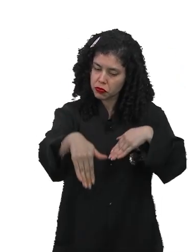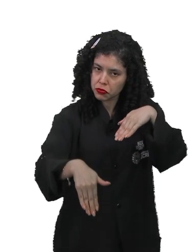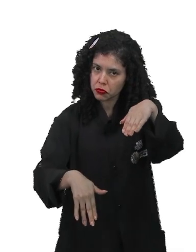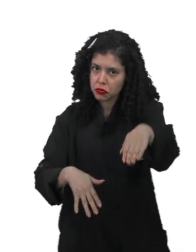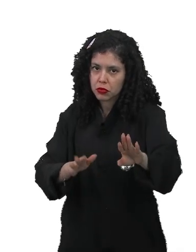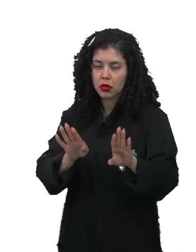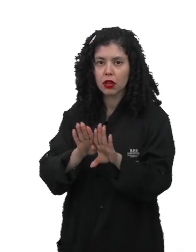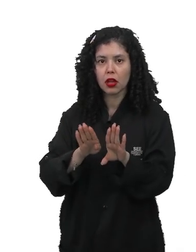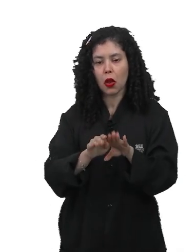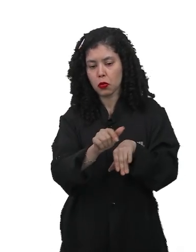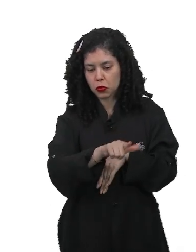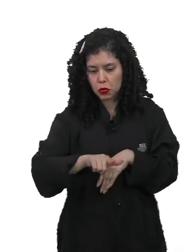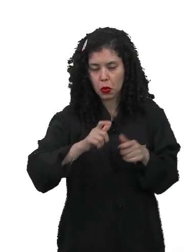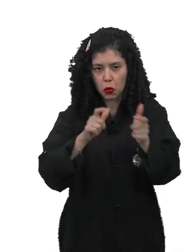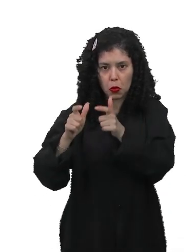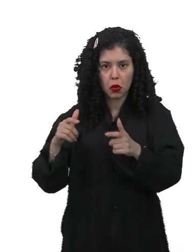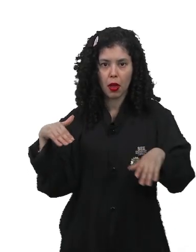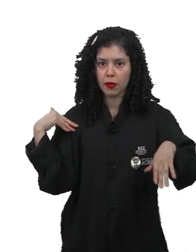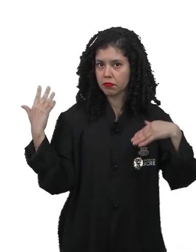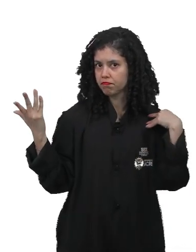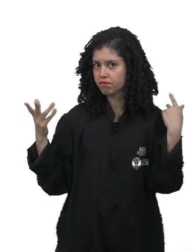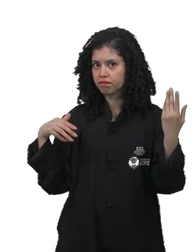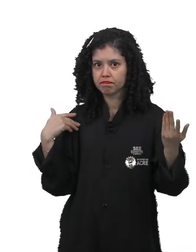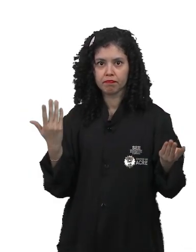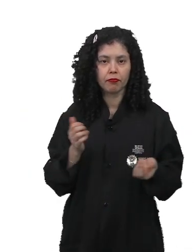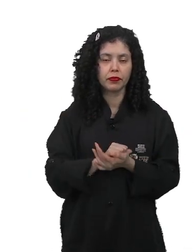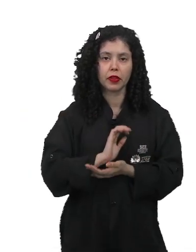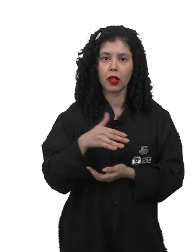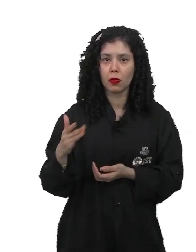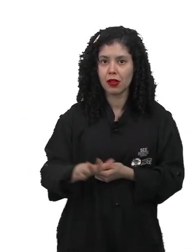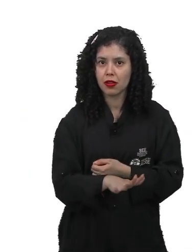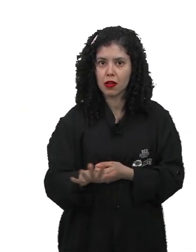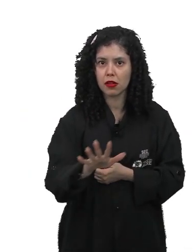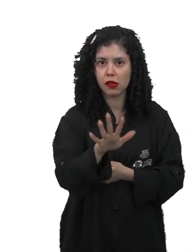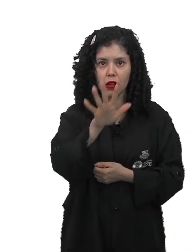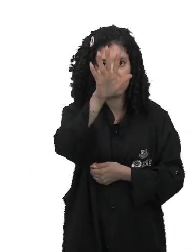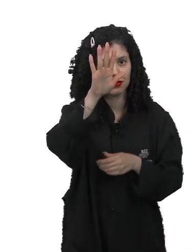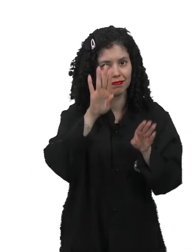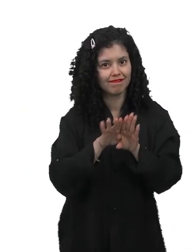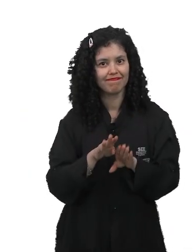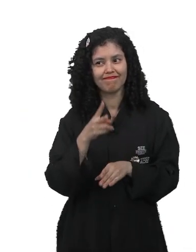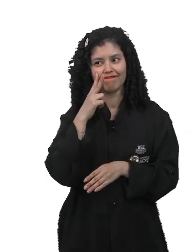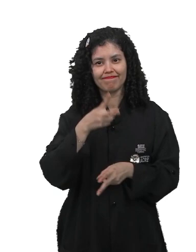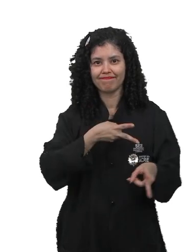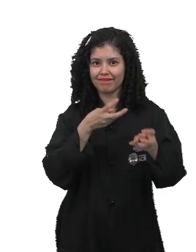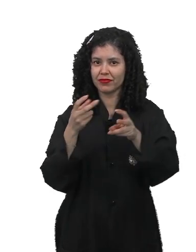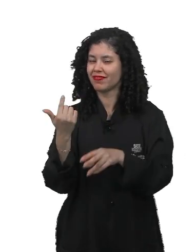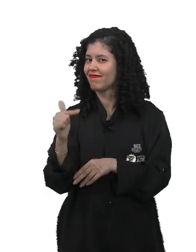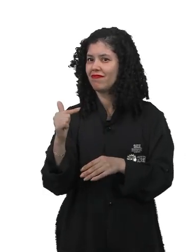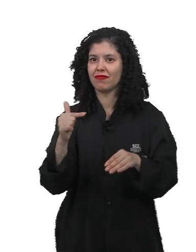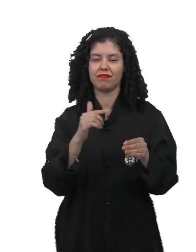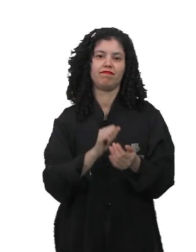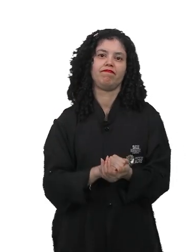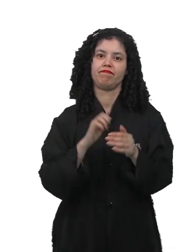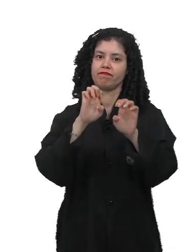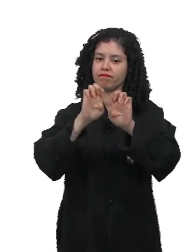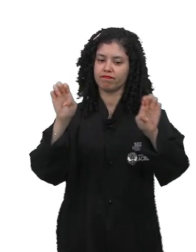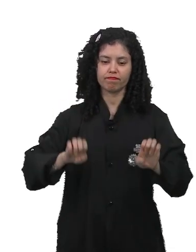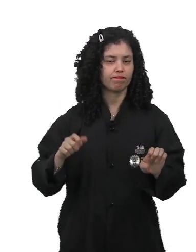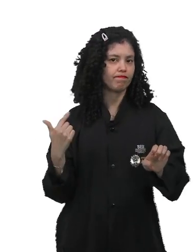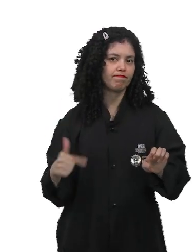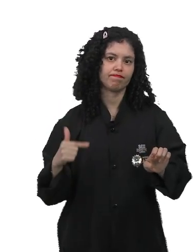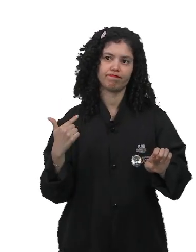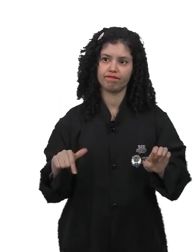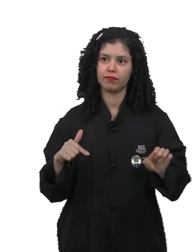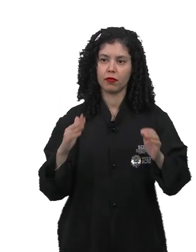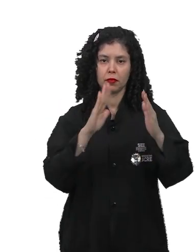piscinas, áreas de lazer, enquanto na favela você pode observar algo não tão bem estruturado, em